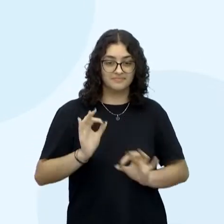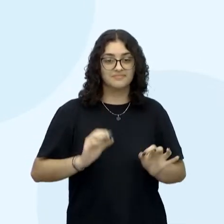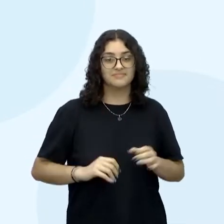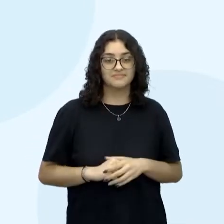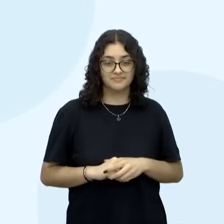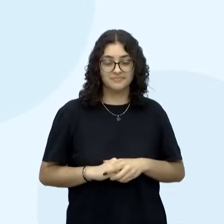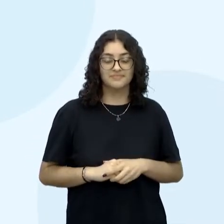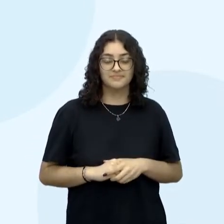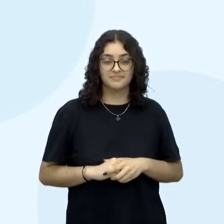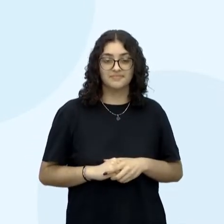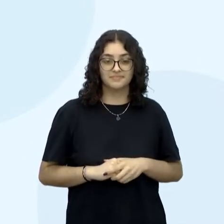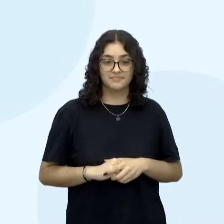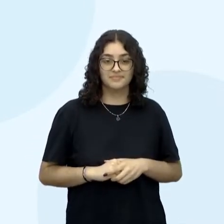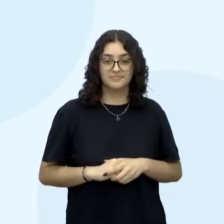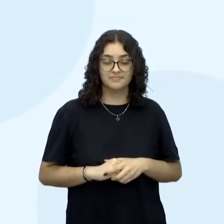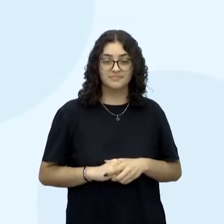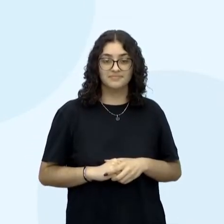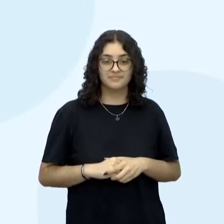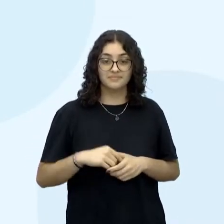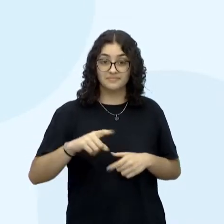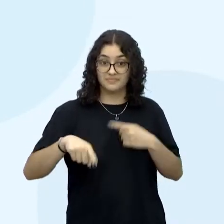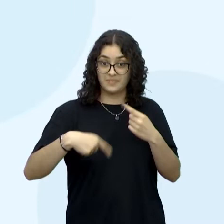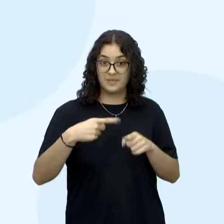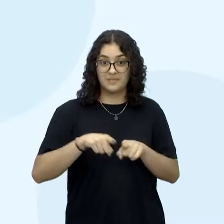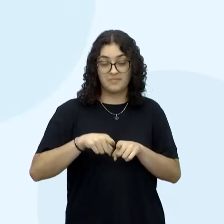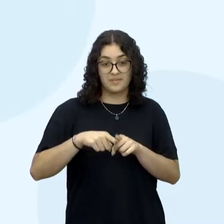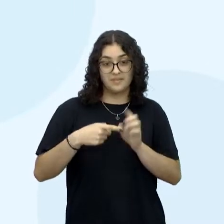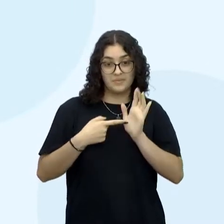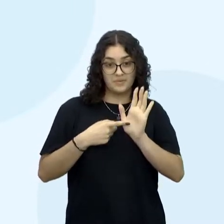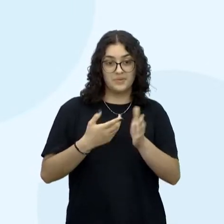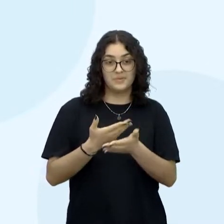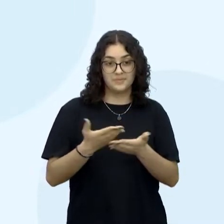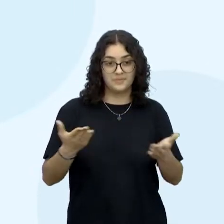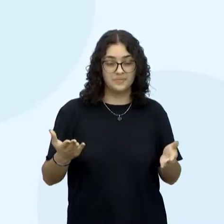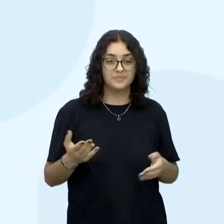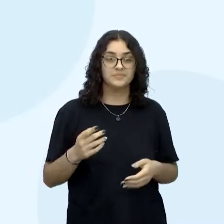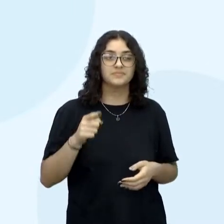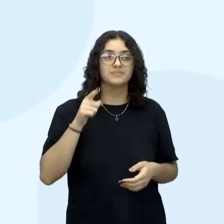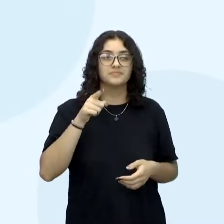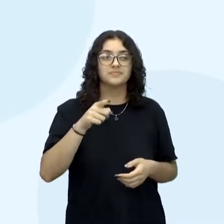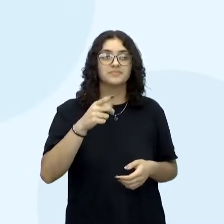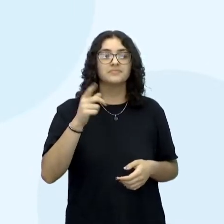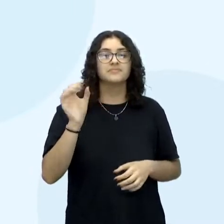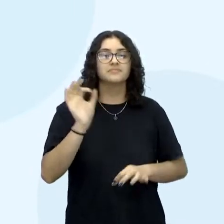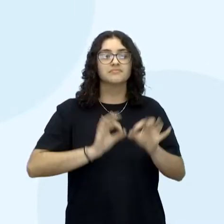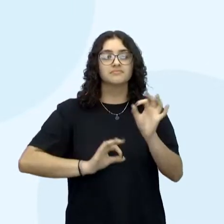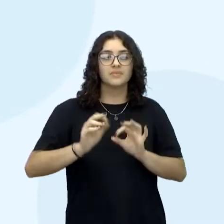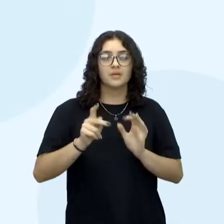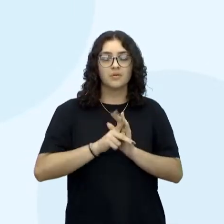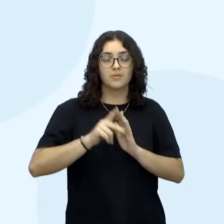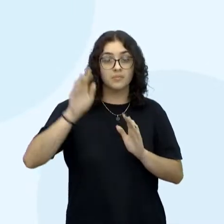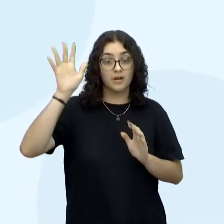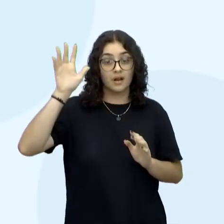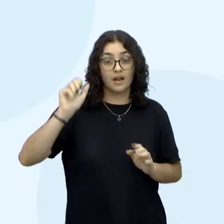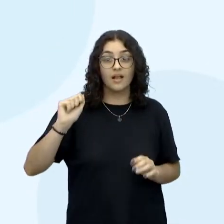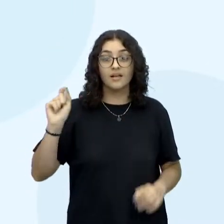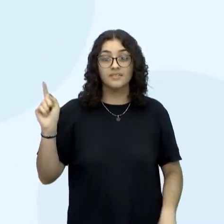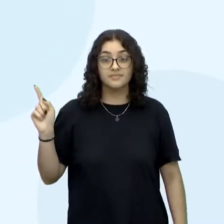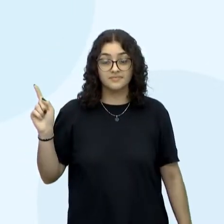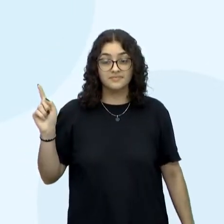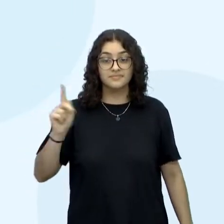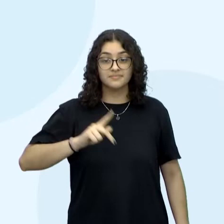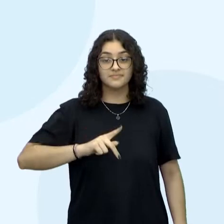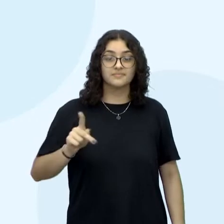fazendo o trabalho por trás das câmeras. Depois eu vou mostrar eles também. Olha só, produções africanas, a segunda aula. Eu trouxe aqui o